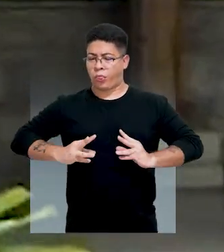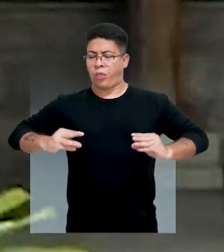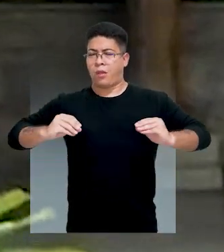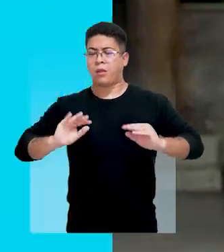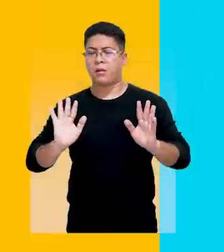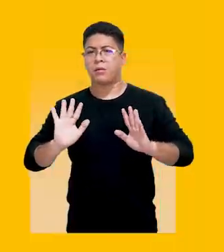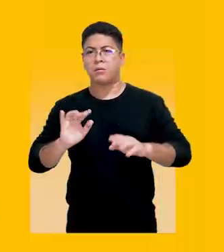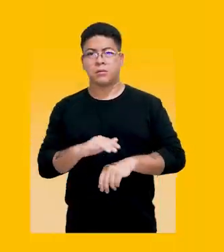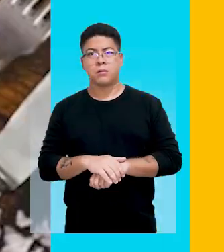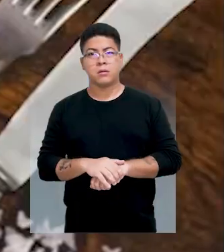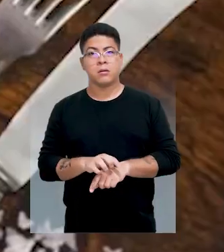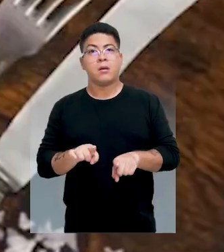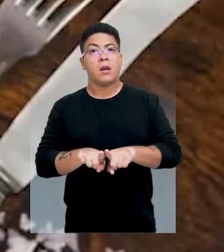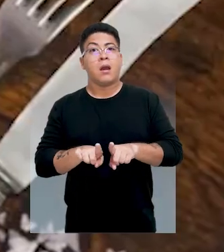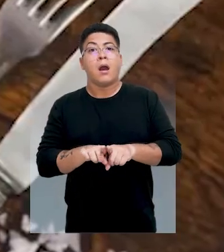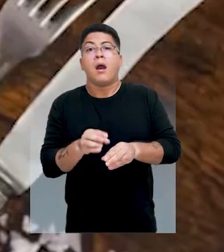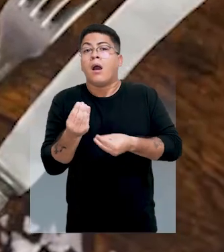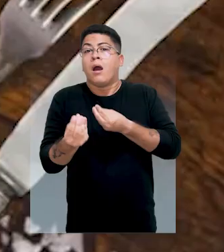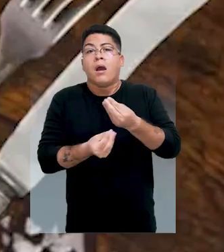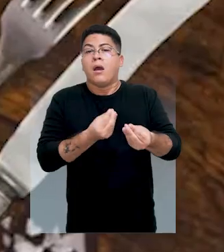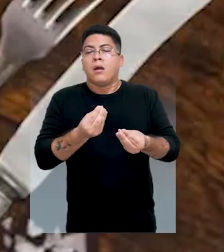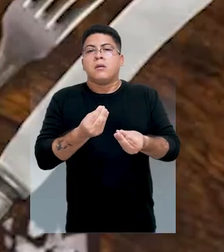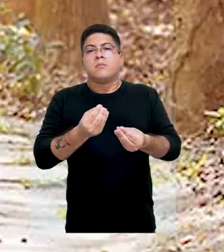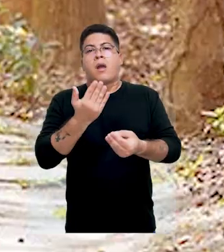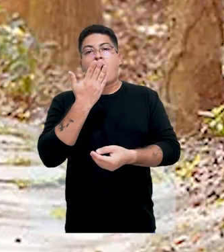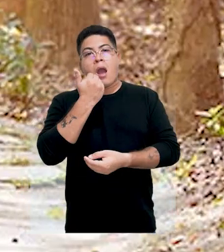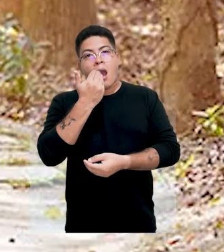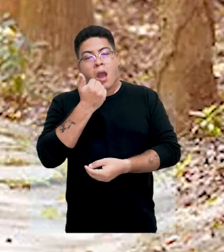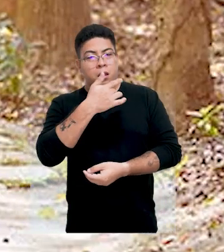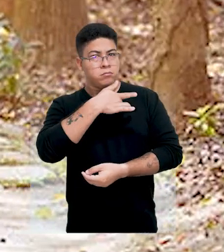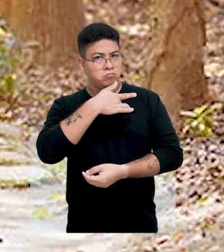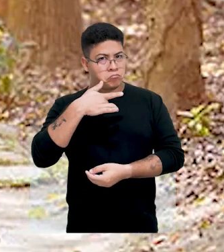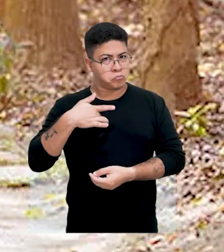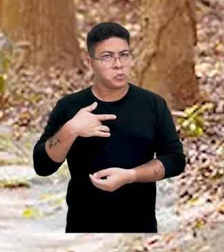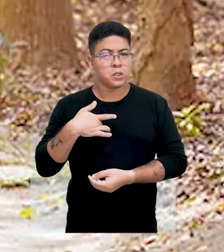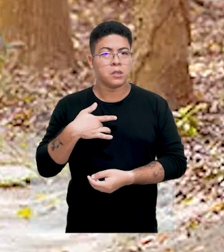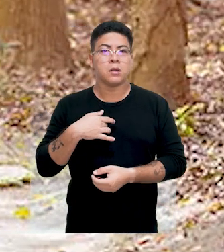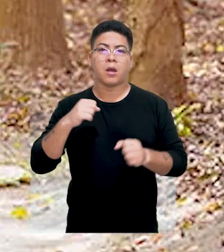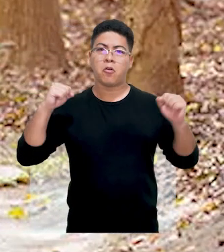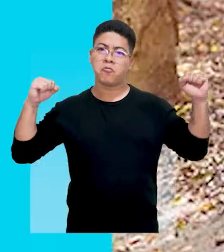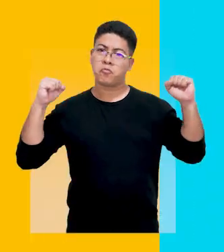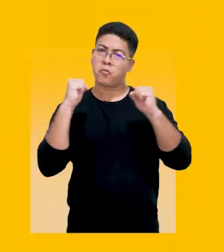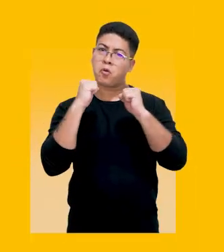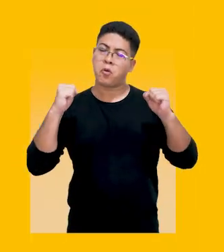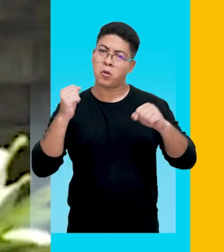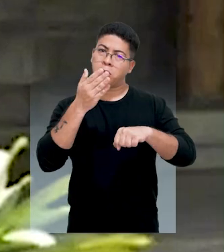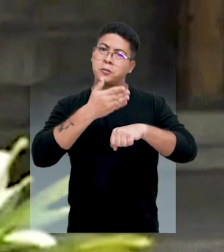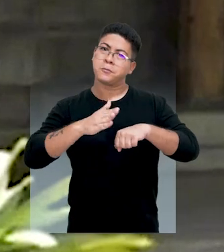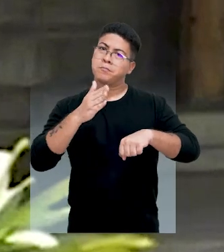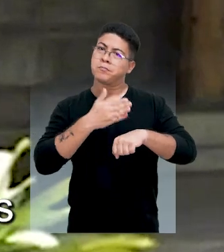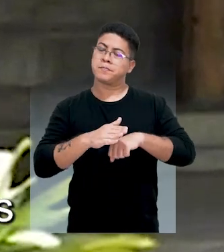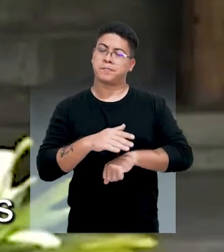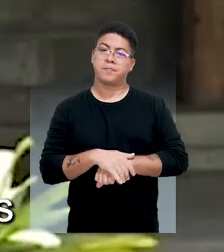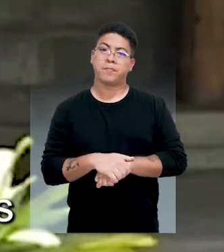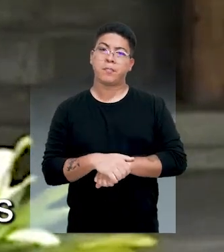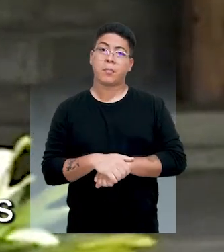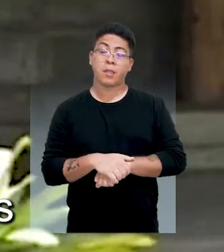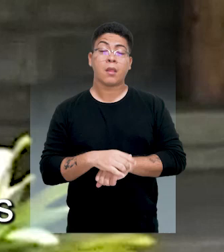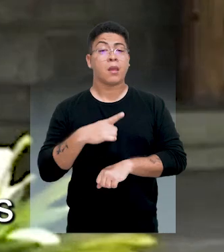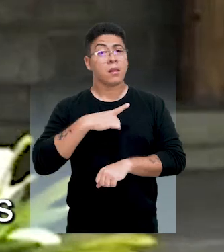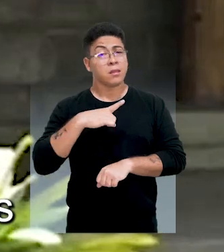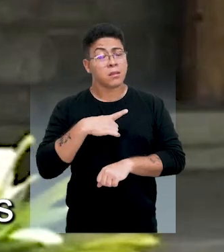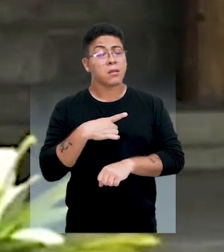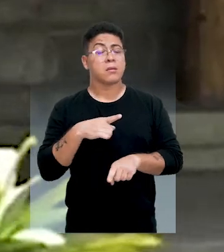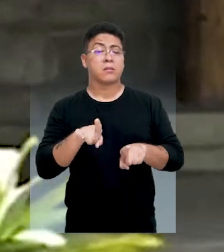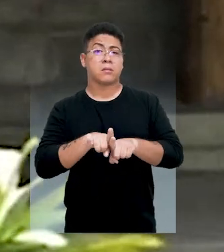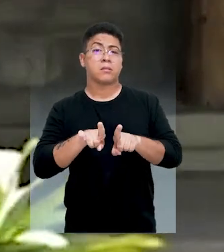tão acelerada, como manter bons hábitos alimentares e praticar exercícios físicos com frequência. A terapia antirretroviral trouxe muitos benefícios